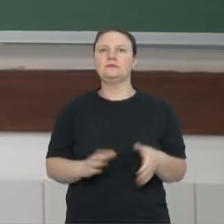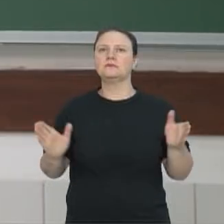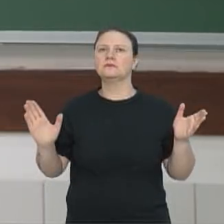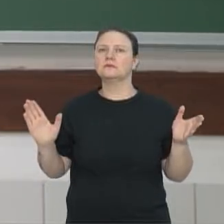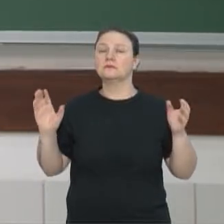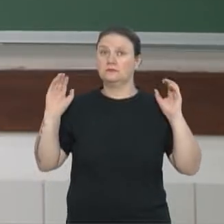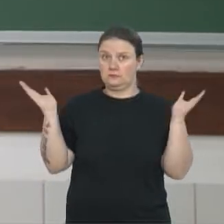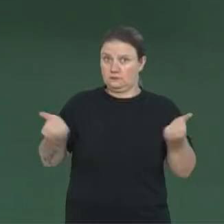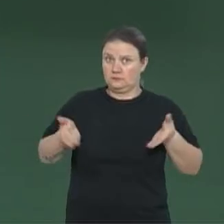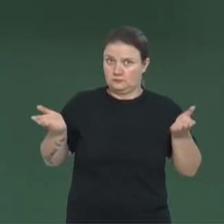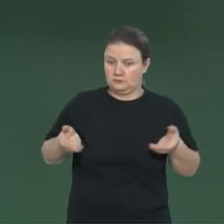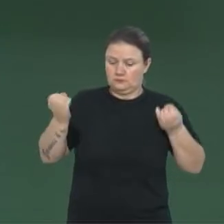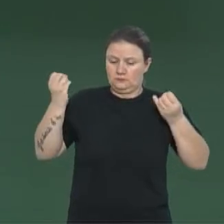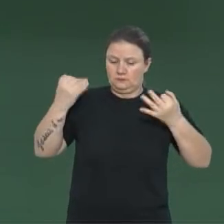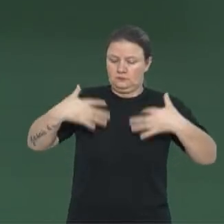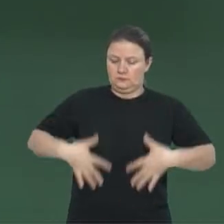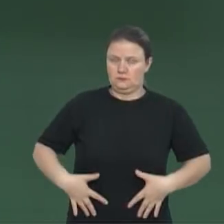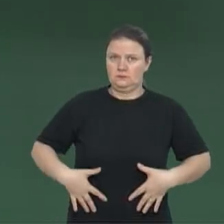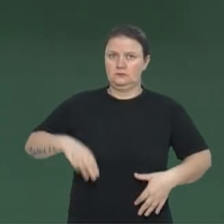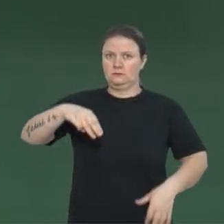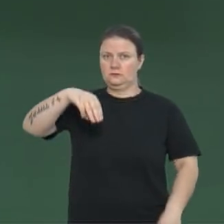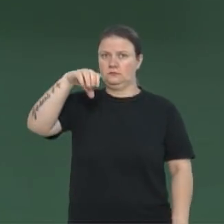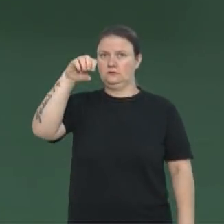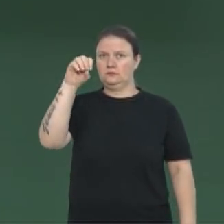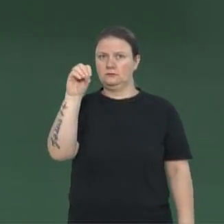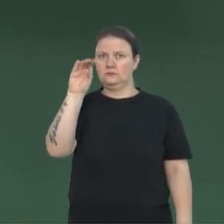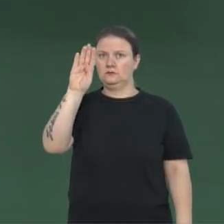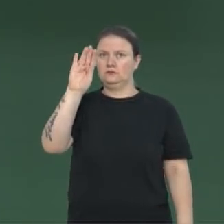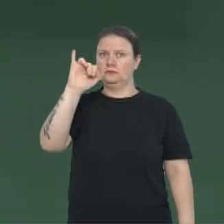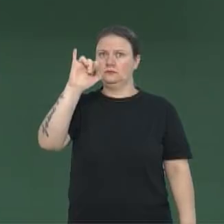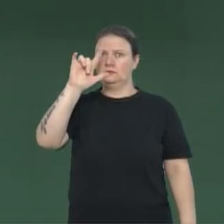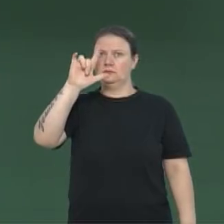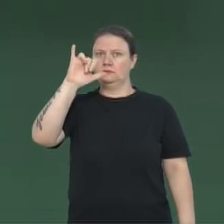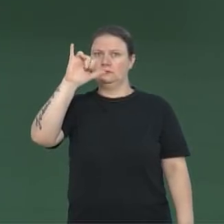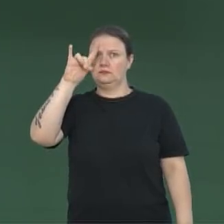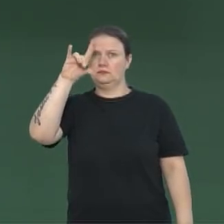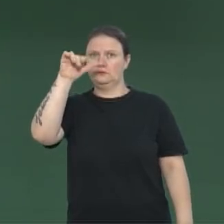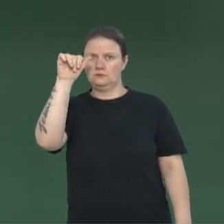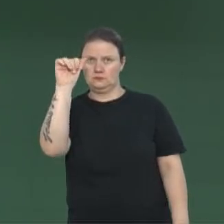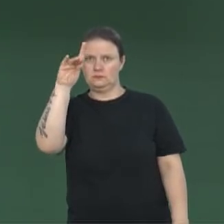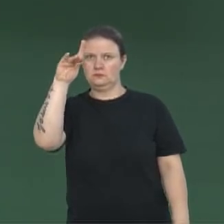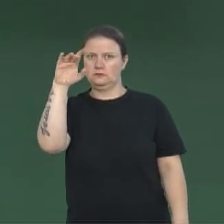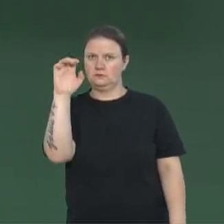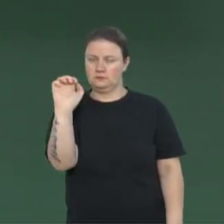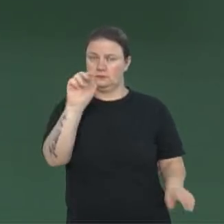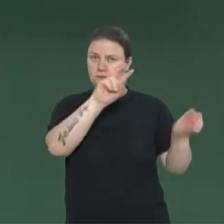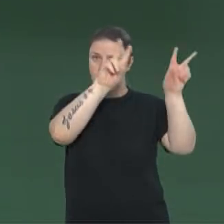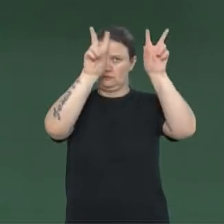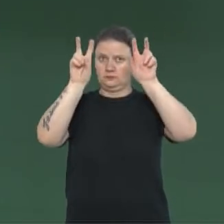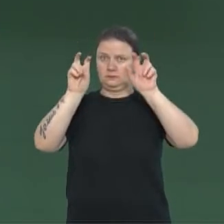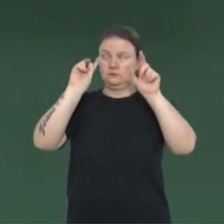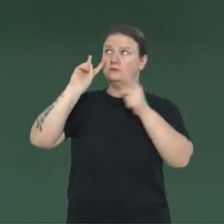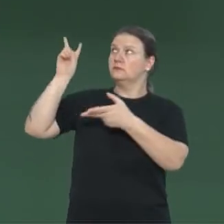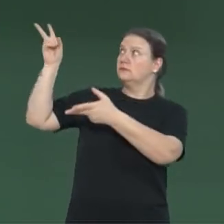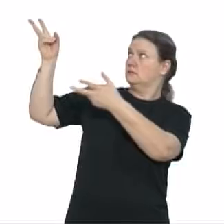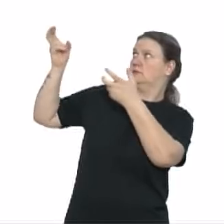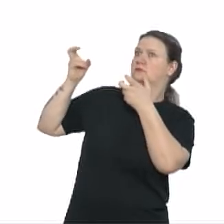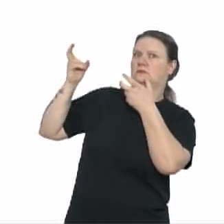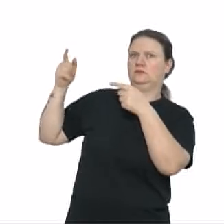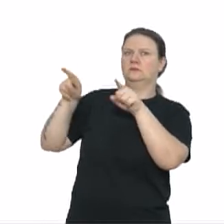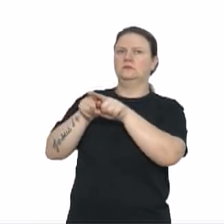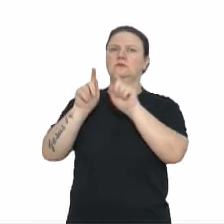Quando eu falo de mobilidade, que é o nosso próximo assunto aqui, a gente vai falar